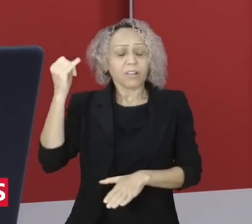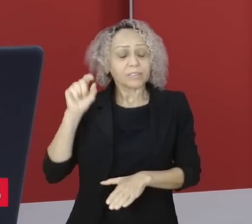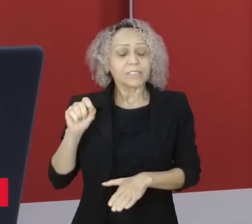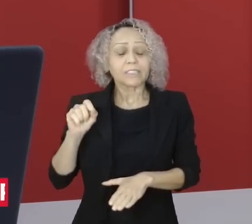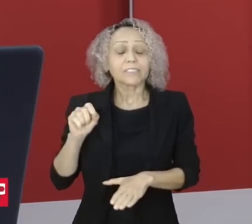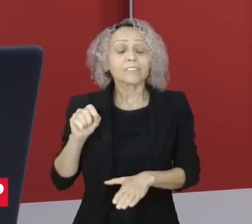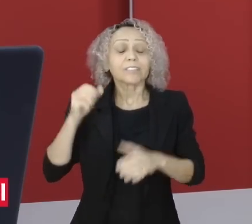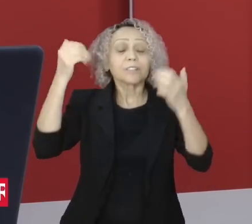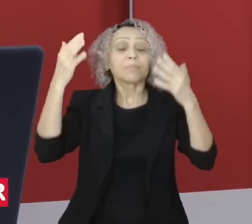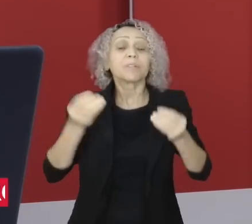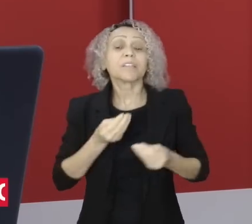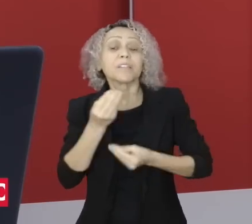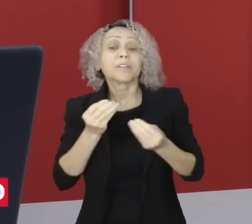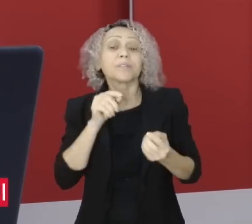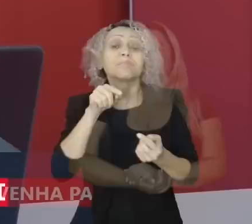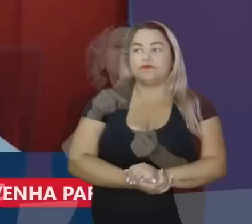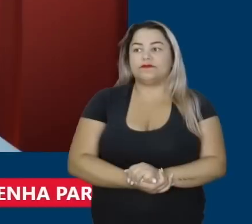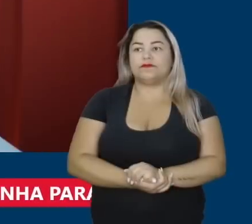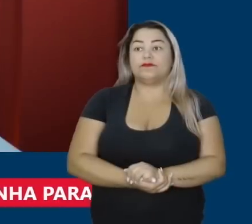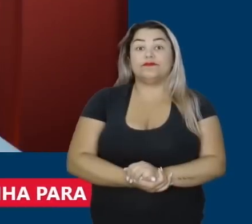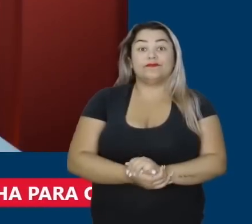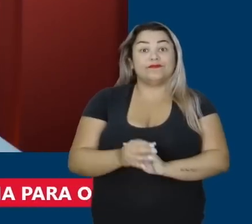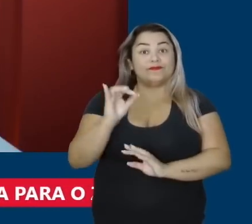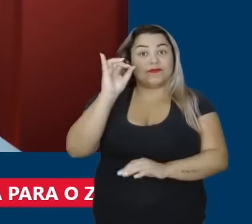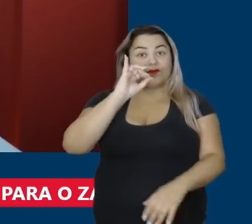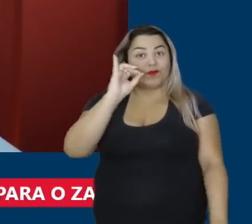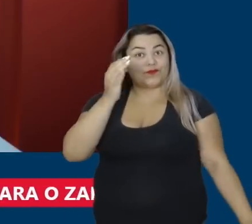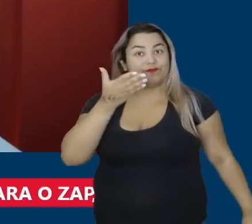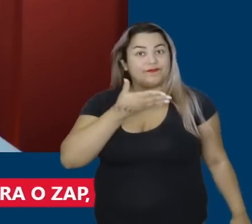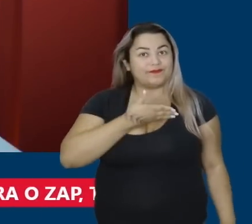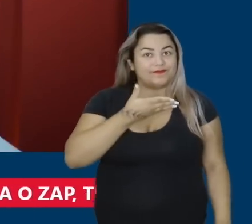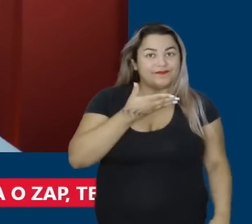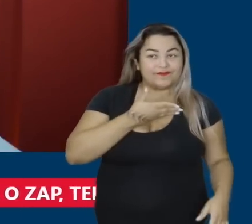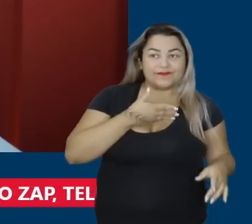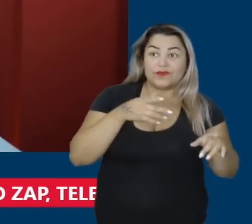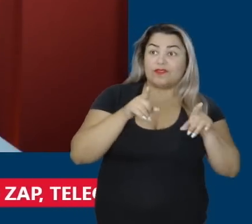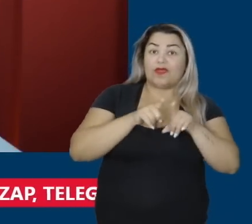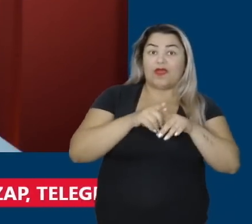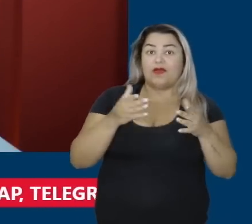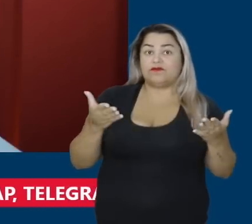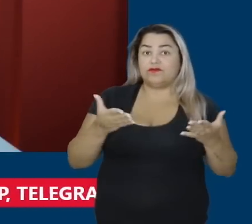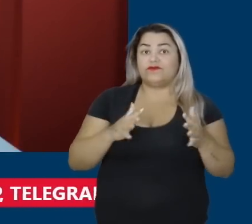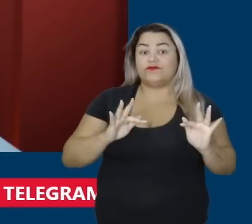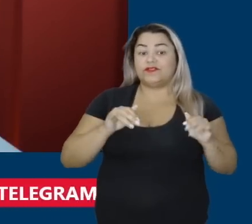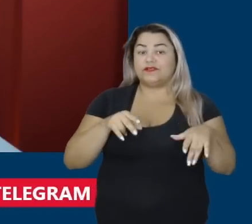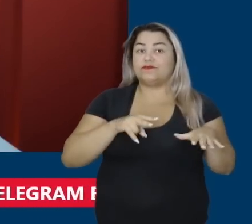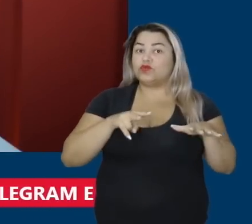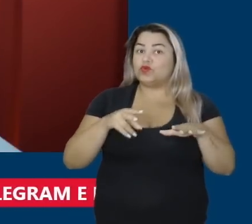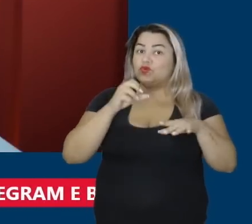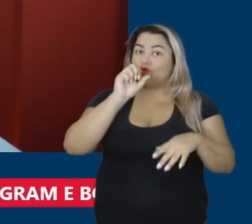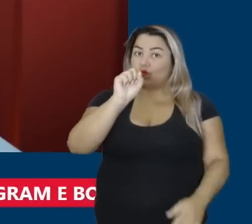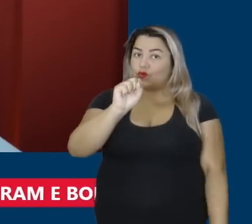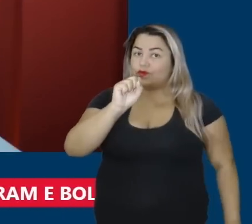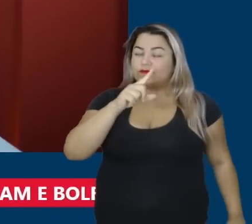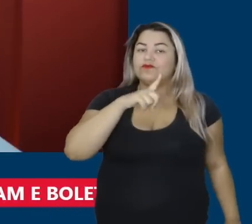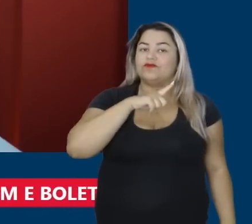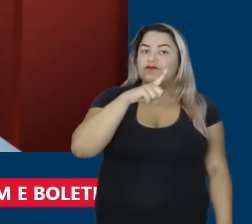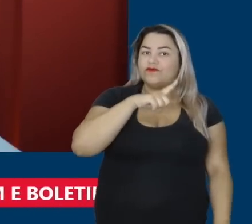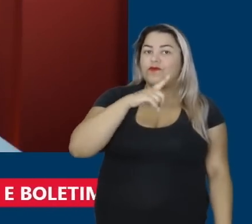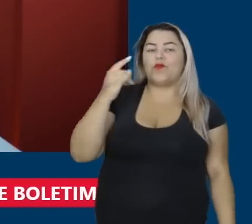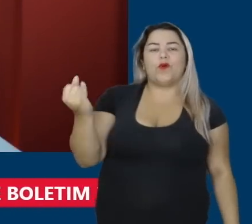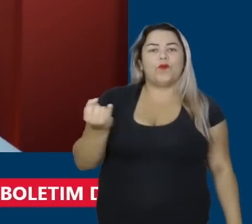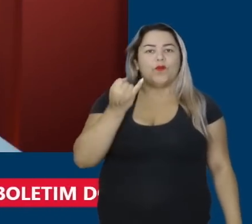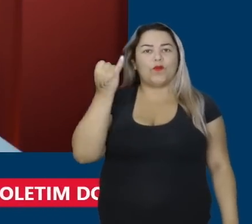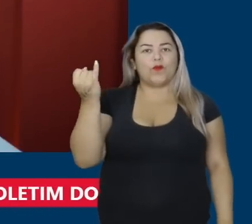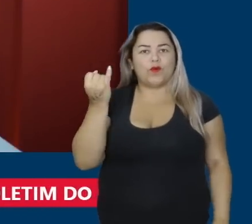a esta conclusão. Vamos conferir. Olá, companheiros e companheiras. Neste final de semana, no dia 8, tivemos uma